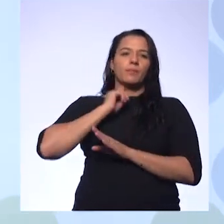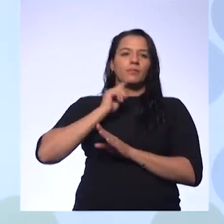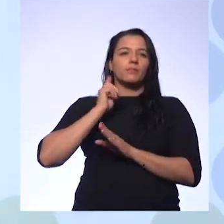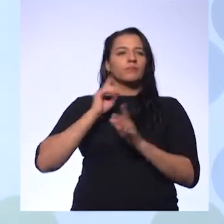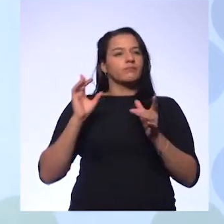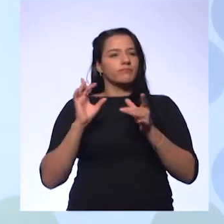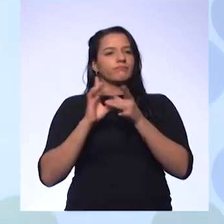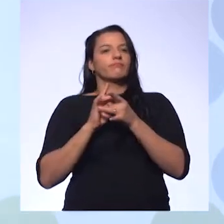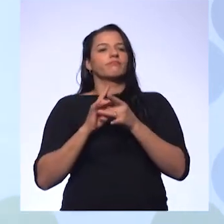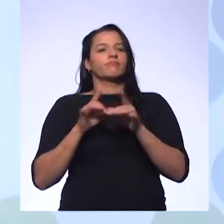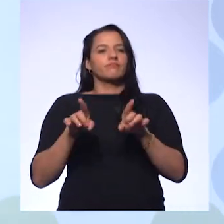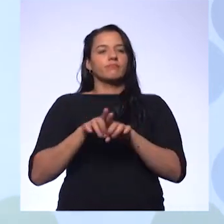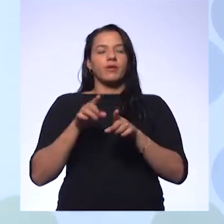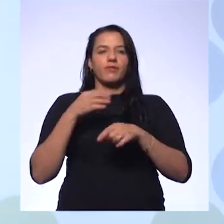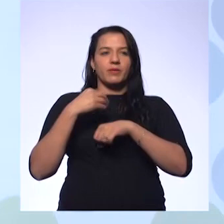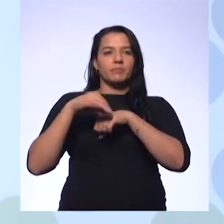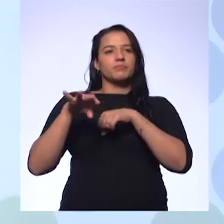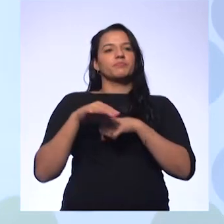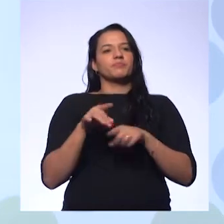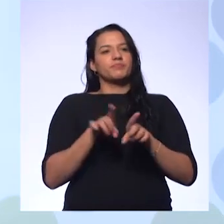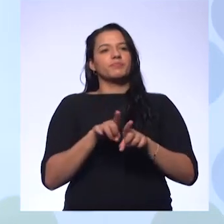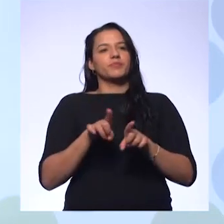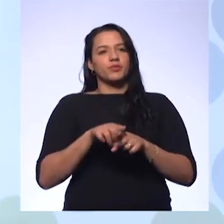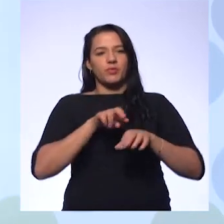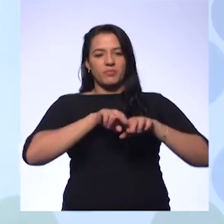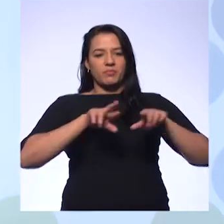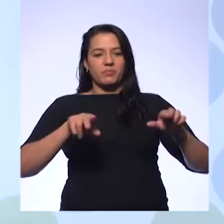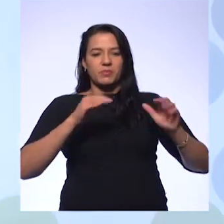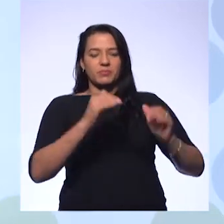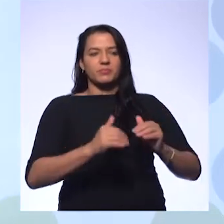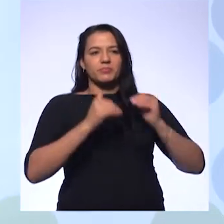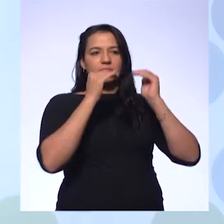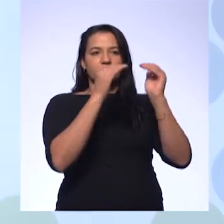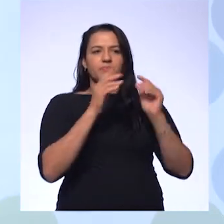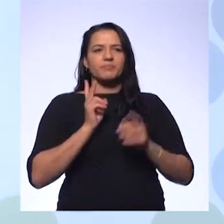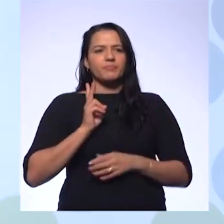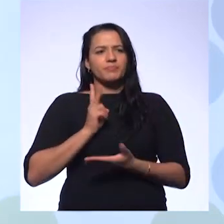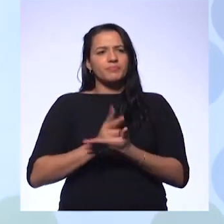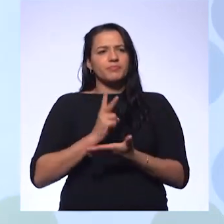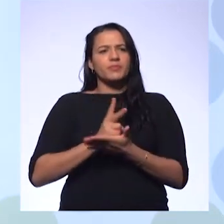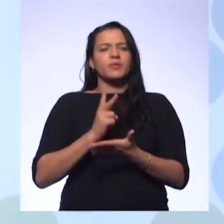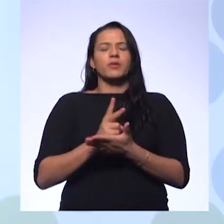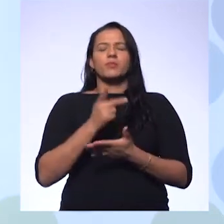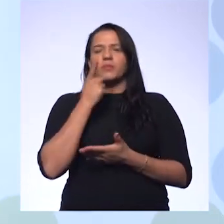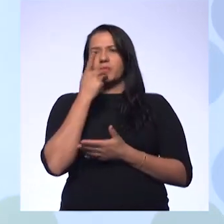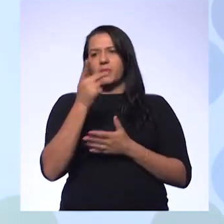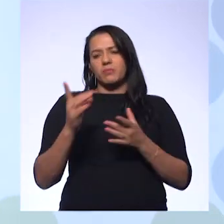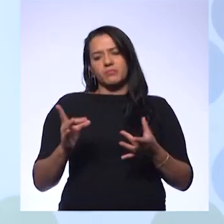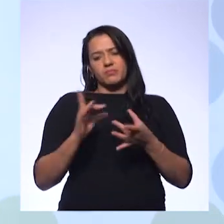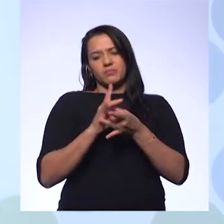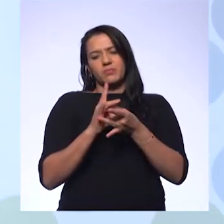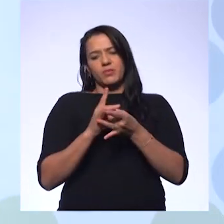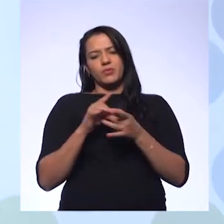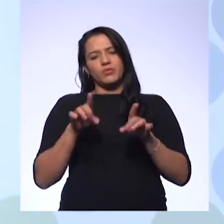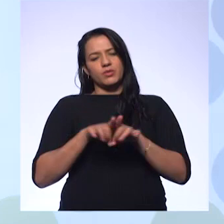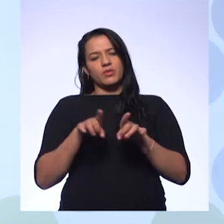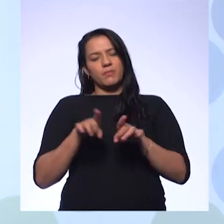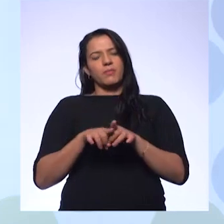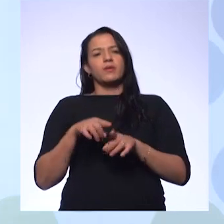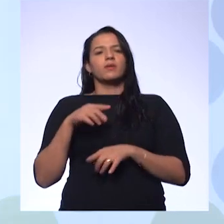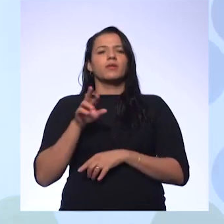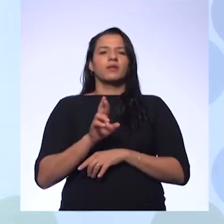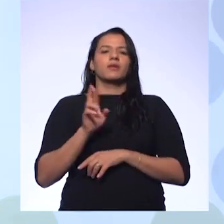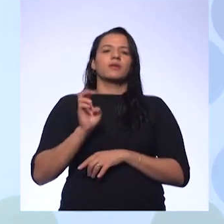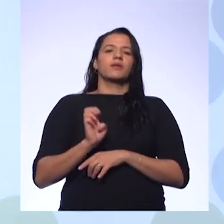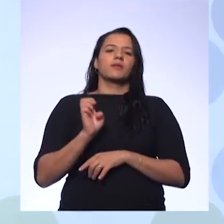a essas oligarquias aí, né? Sempre há muitos deles afiliados aos partidos republicanos, né? Que